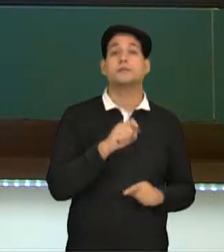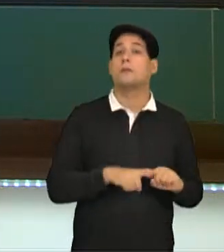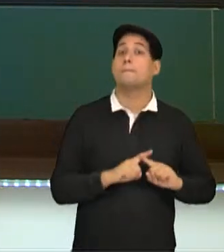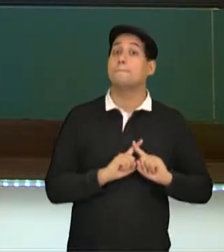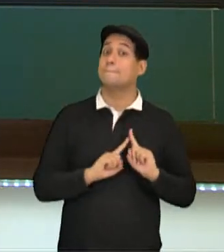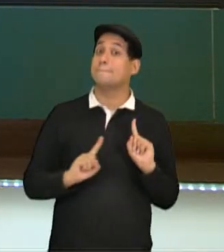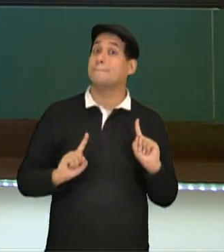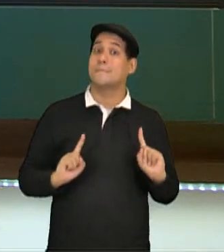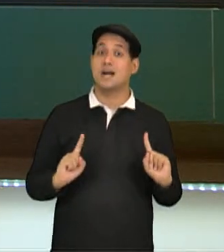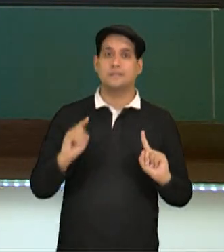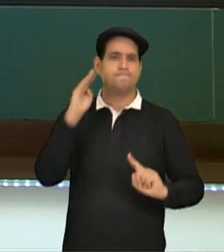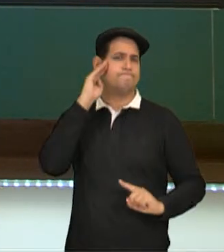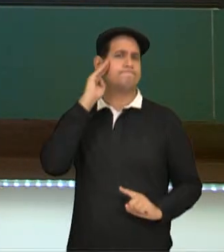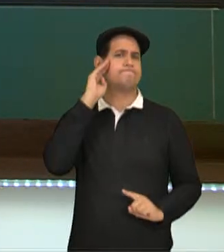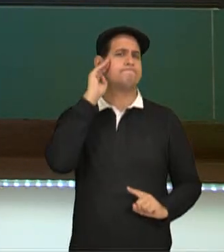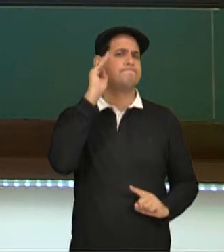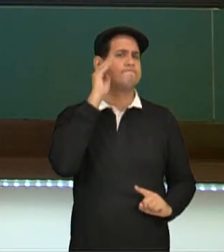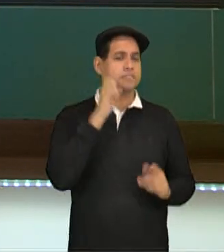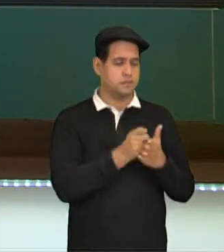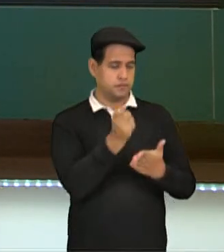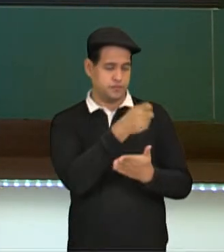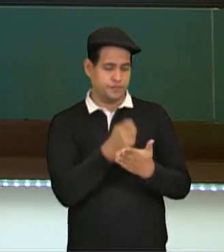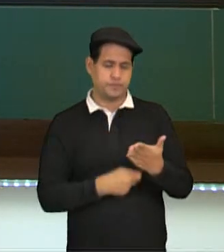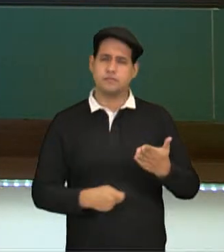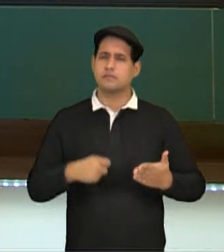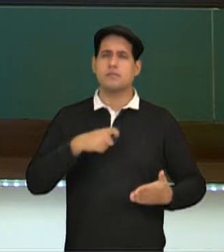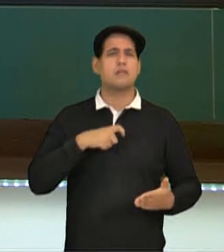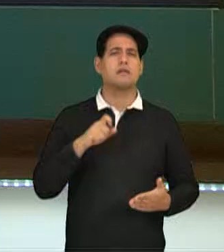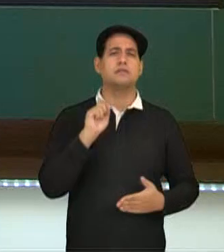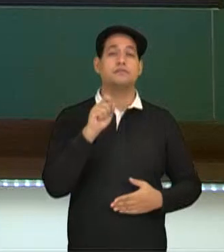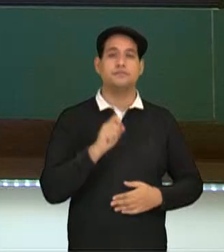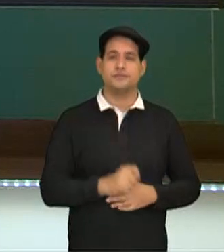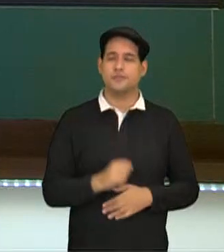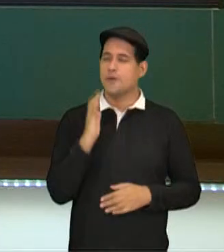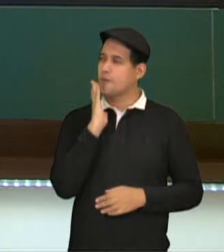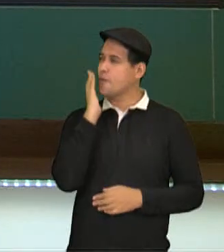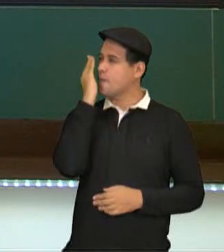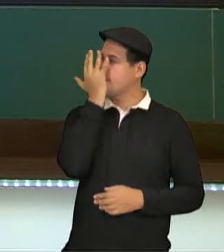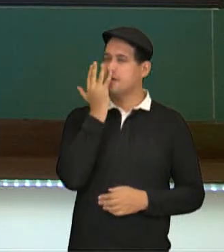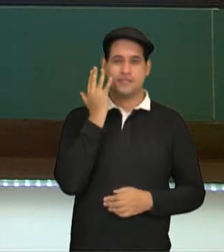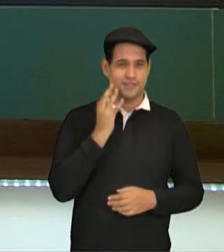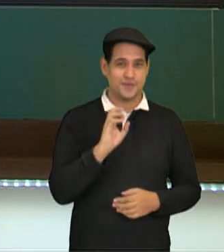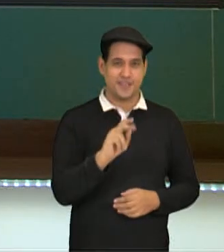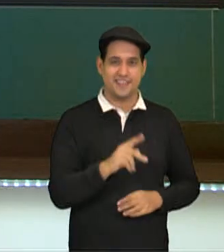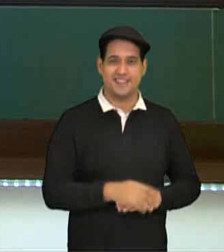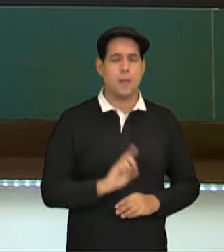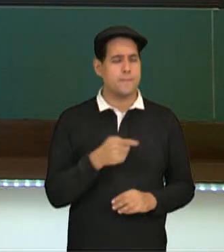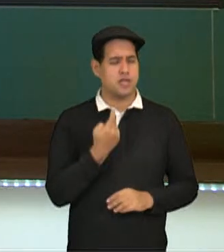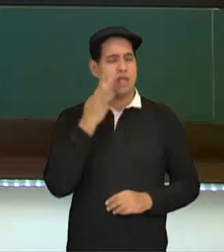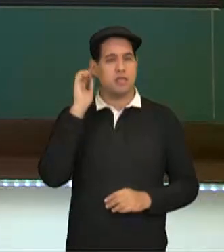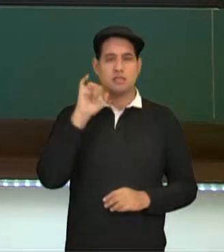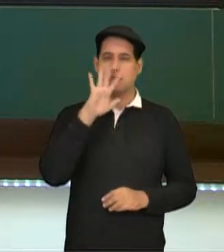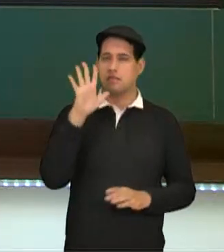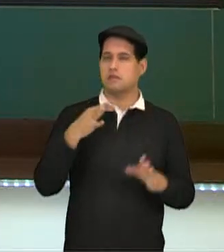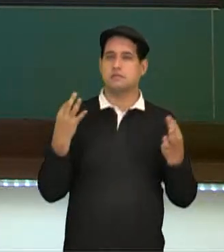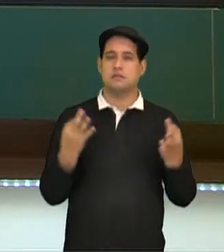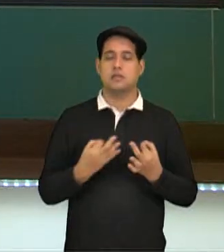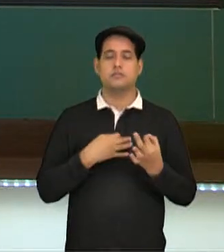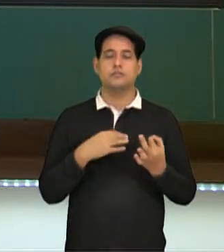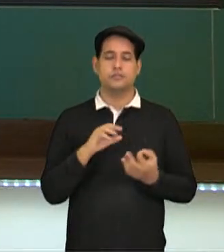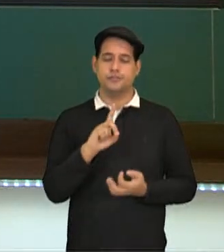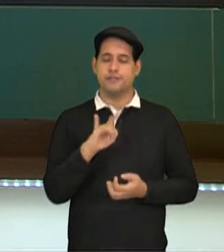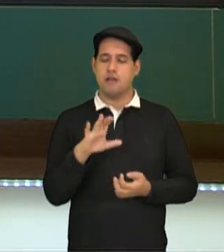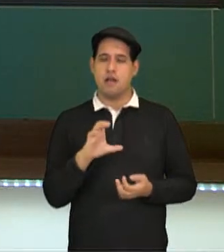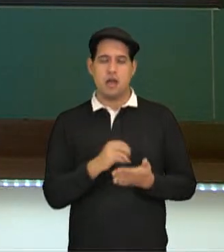a predominância do estilo da escrita constitui um romance, certo? Então, para a gente entender que o